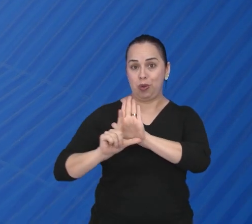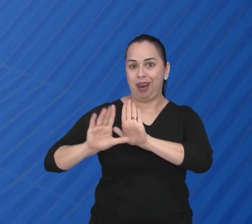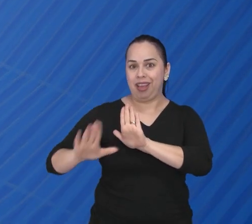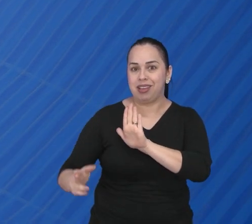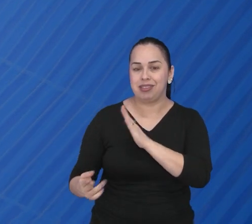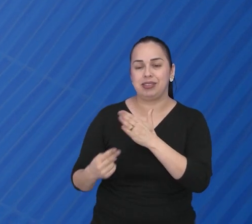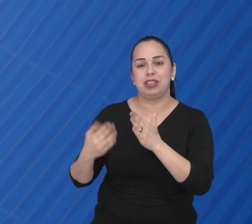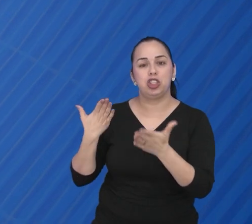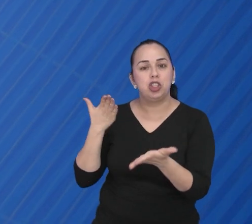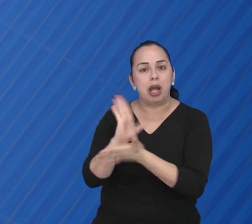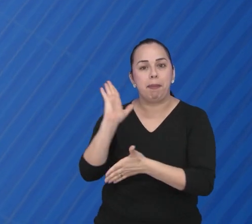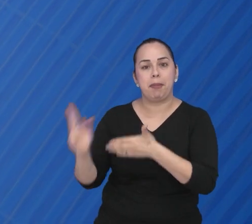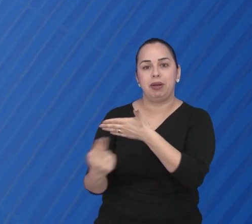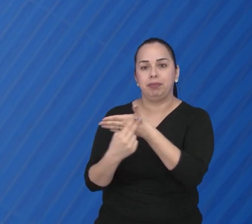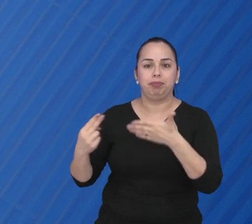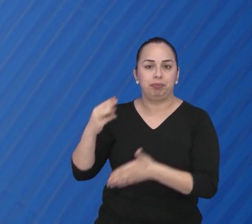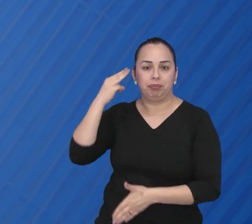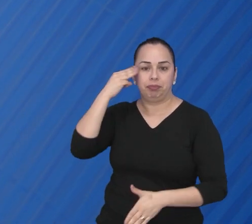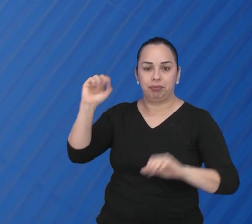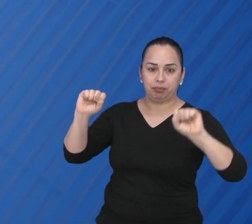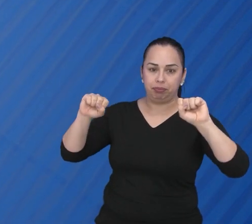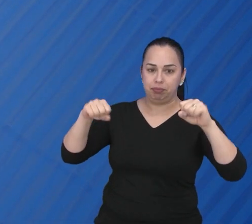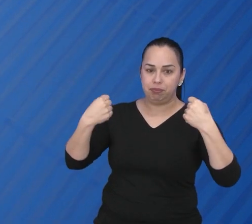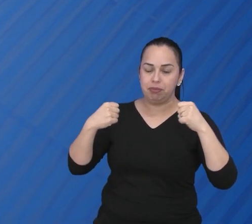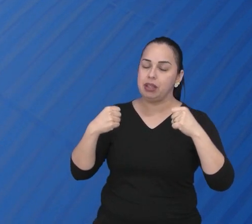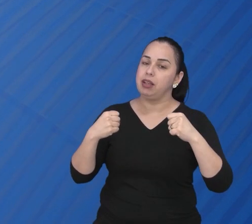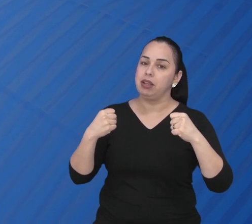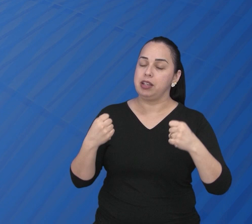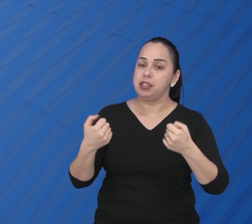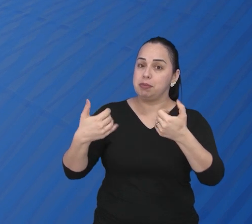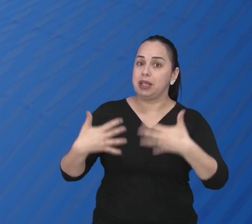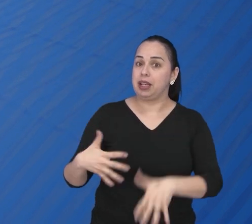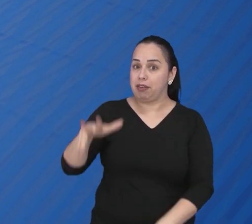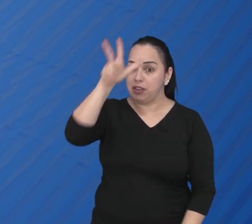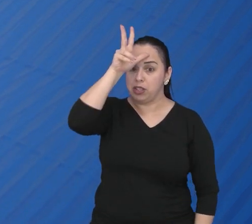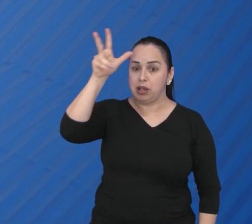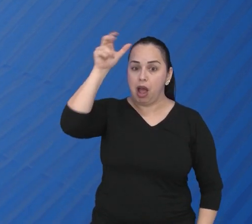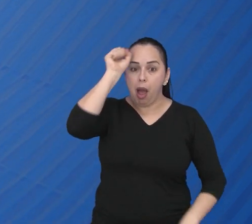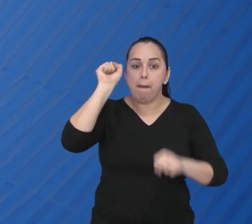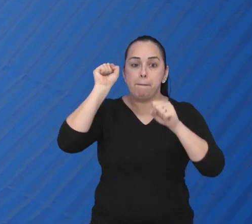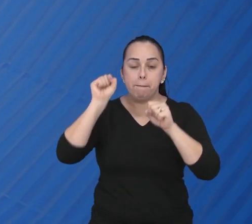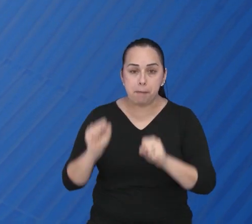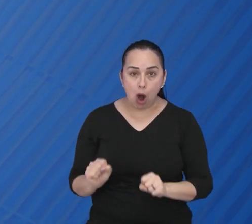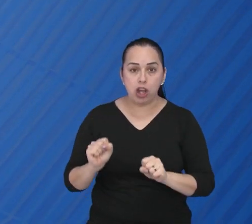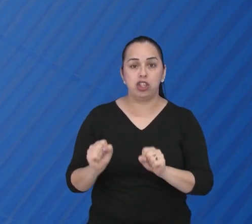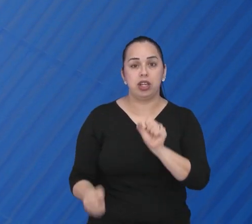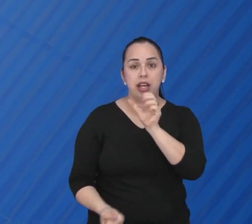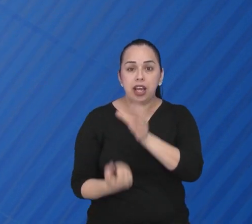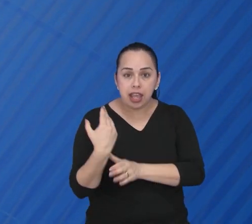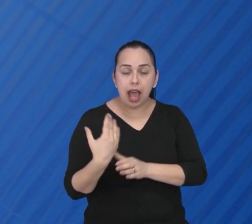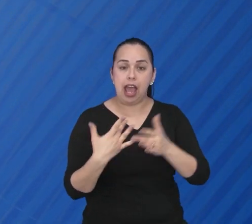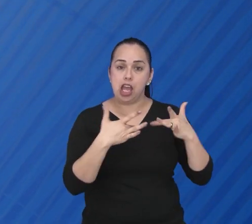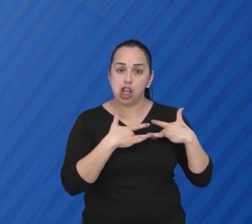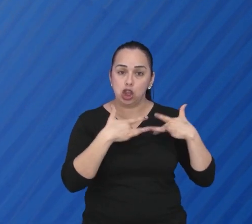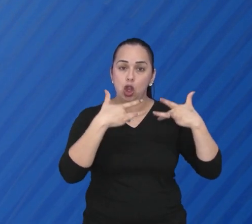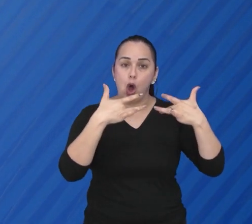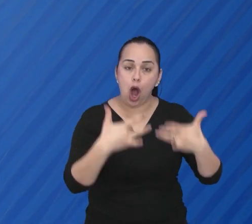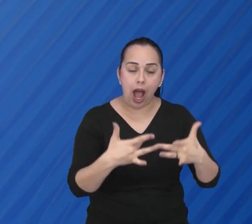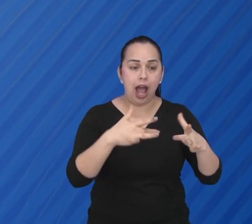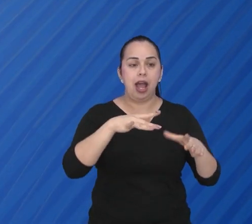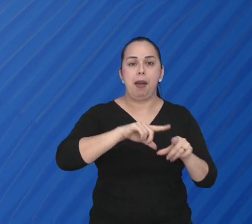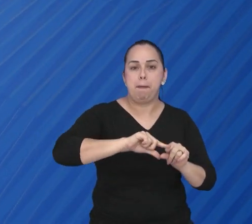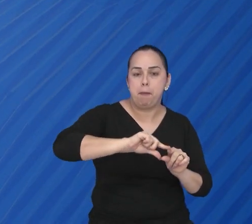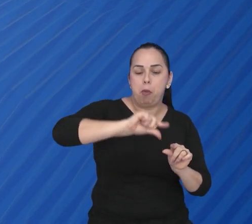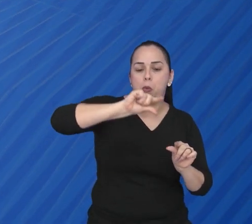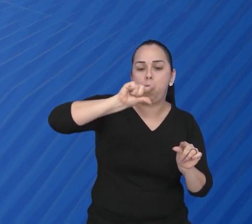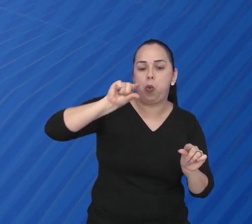na Câmara, apresentado pelo vereador Marcão da Academia, autorizou a Prefeitura a criar um programa que incentiva a plantação